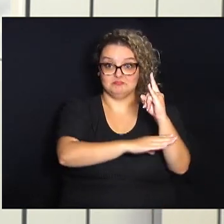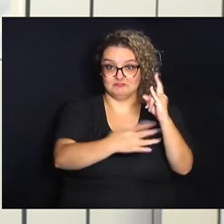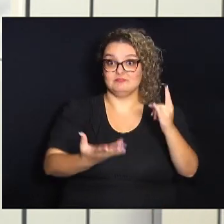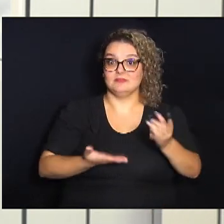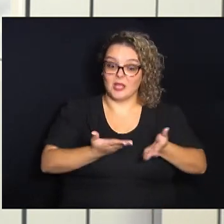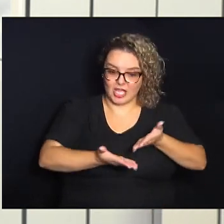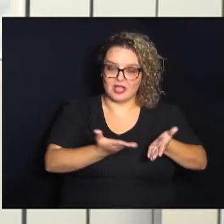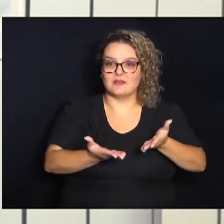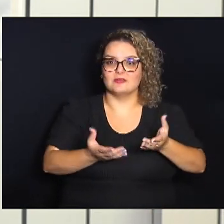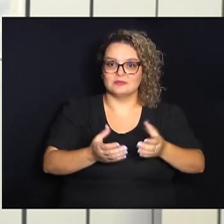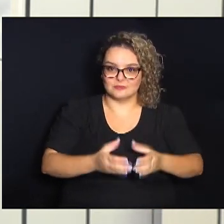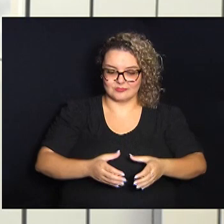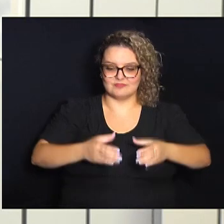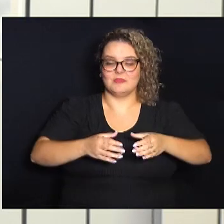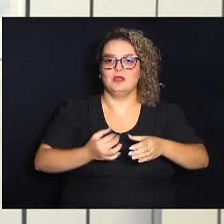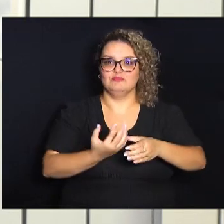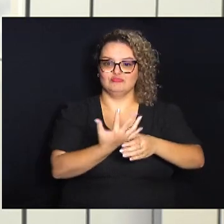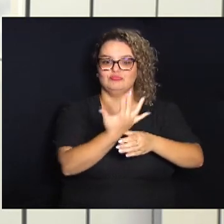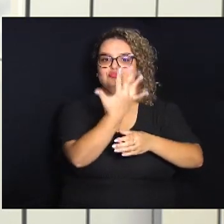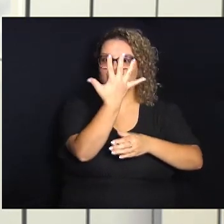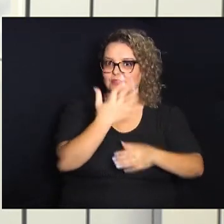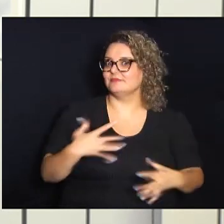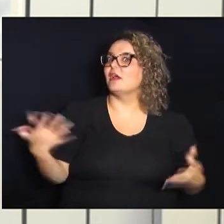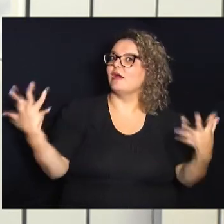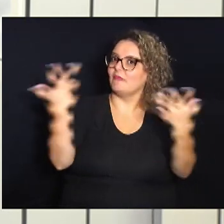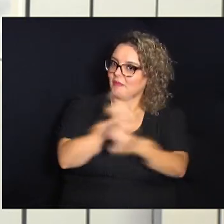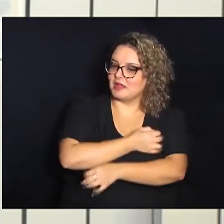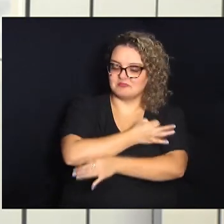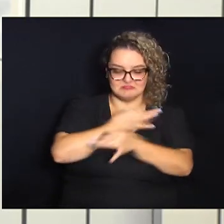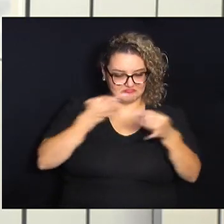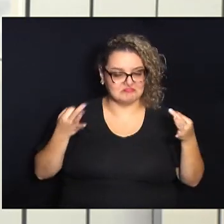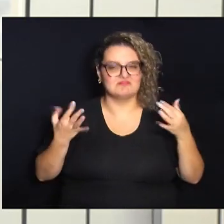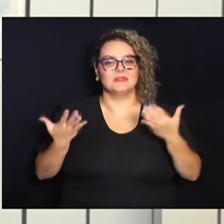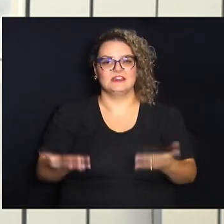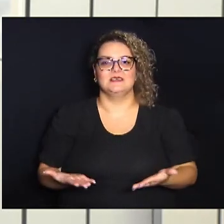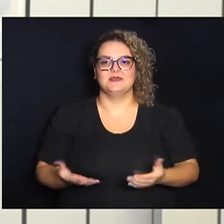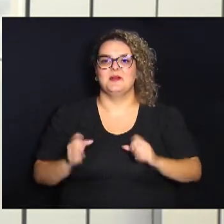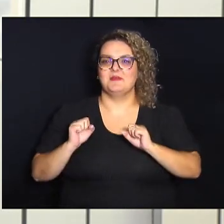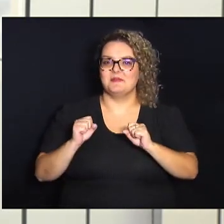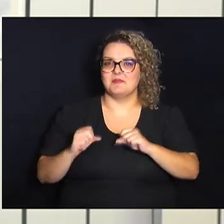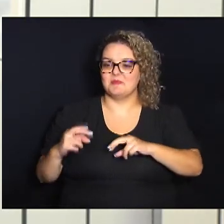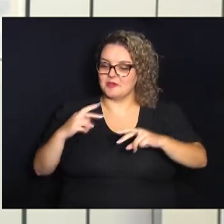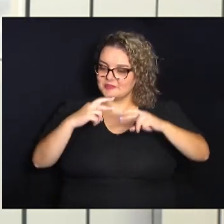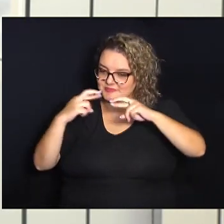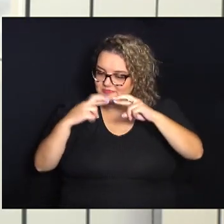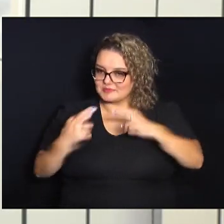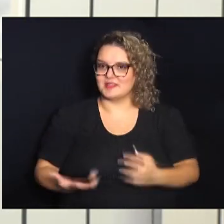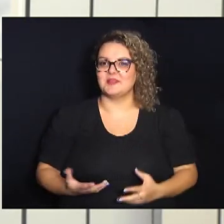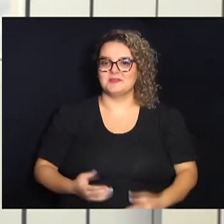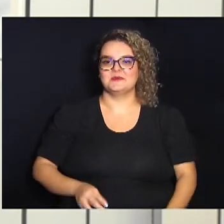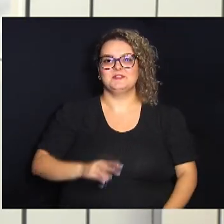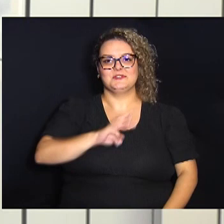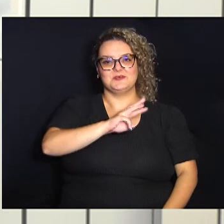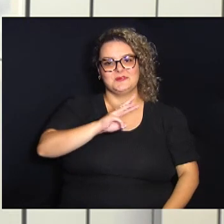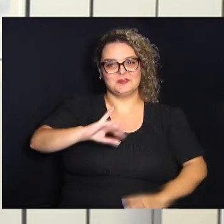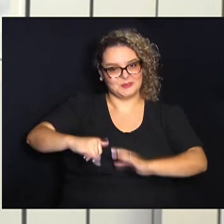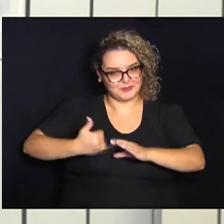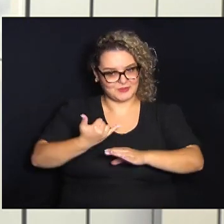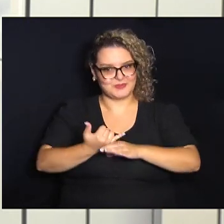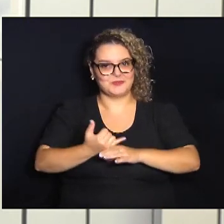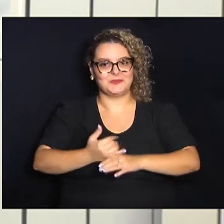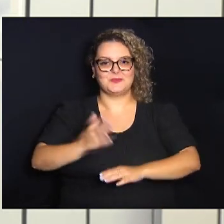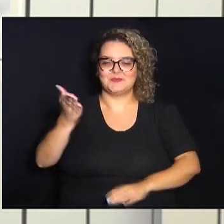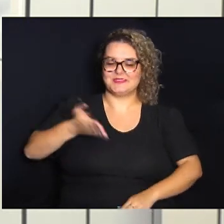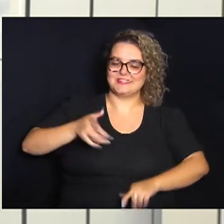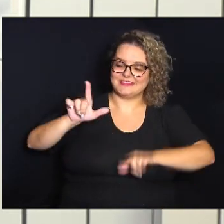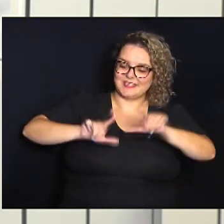ali num copo e cresce, que é uma beleza e dá certo. Então você pode rever aí depois, só entrar no nosso